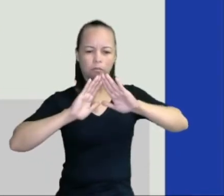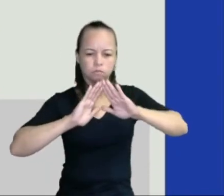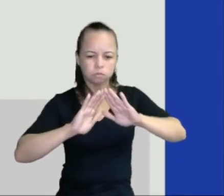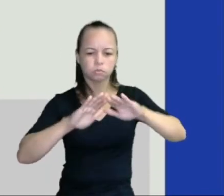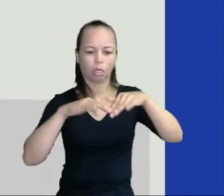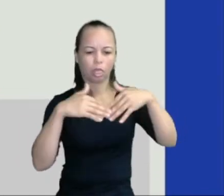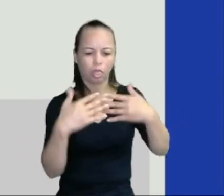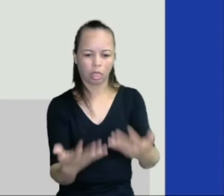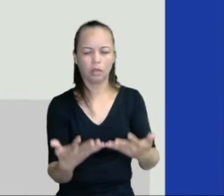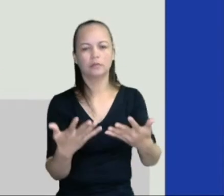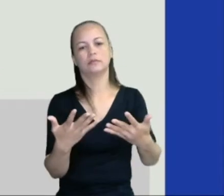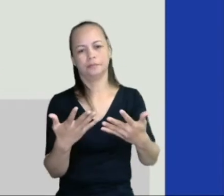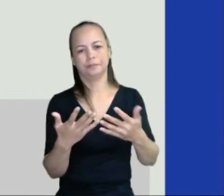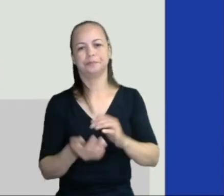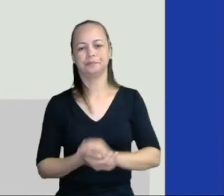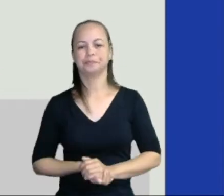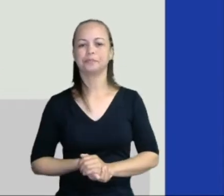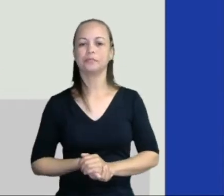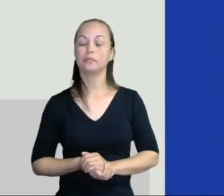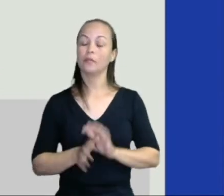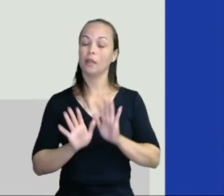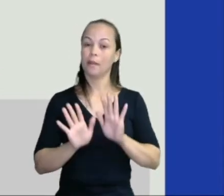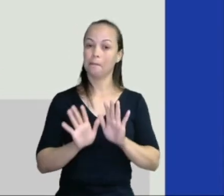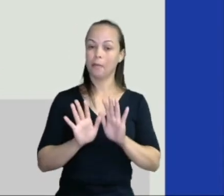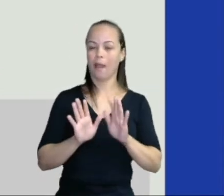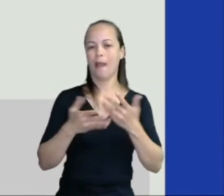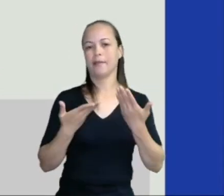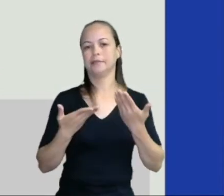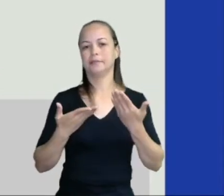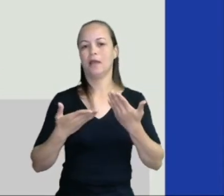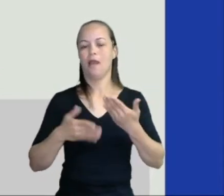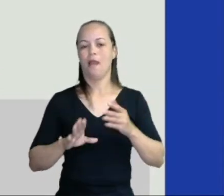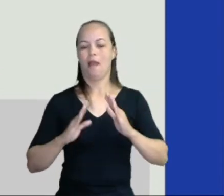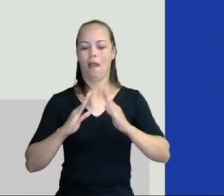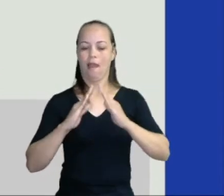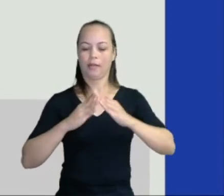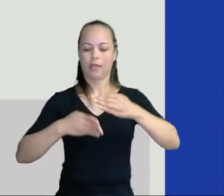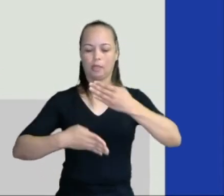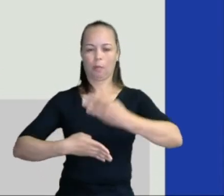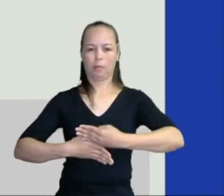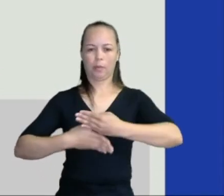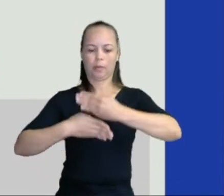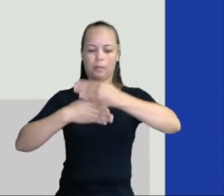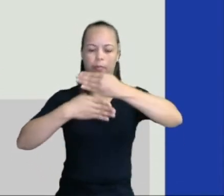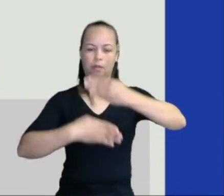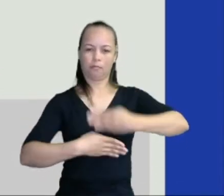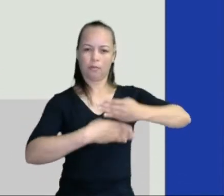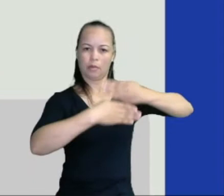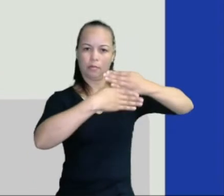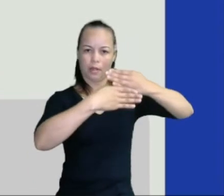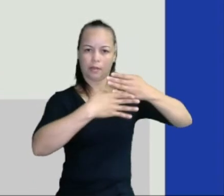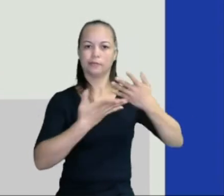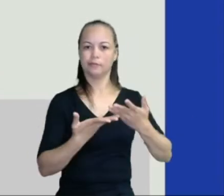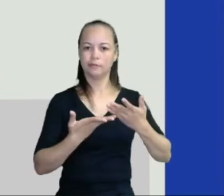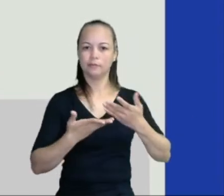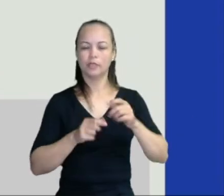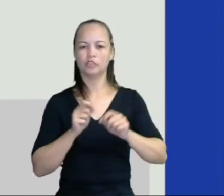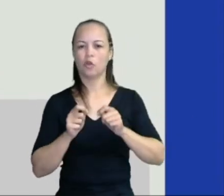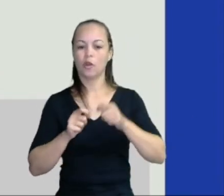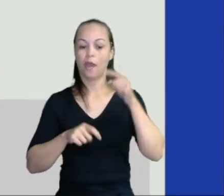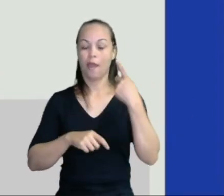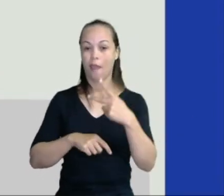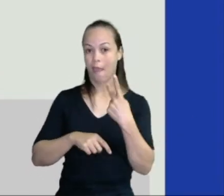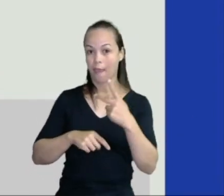chegar a derrubar algumas partes dela. Mas a casa de tijolos, do 3º porquinho irmão, ela é